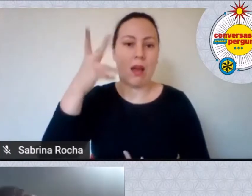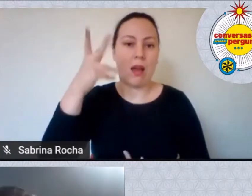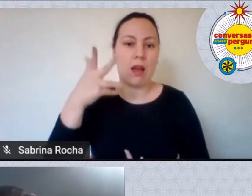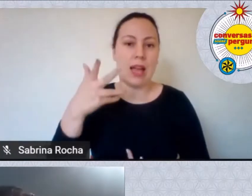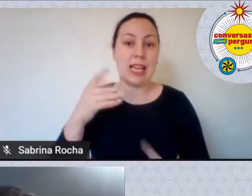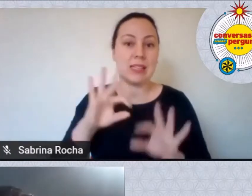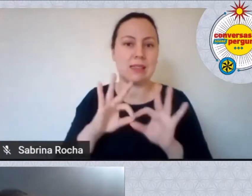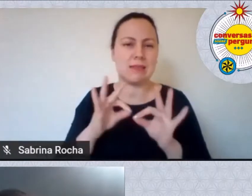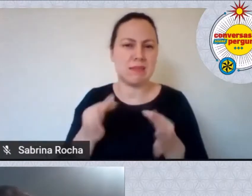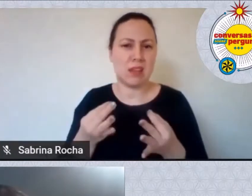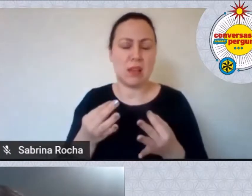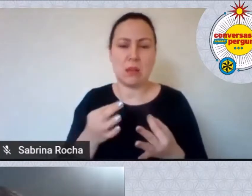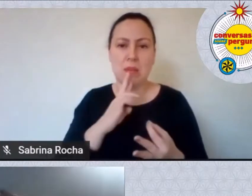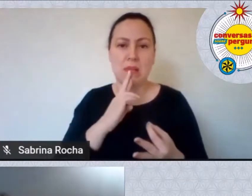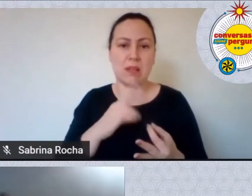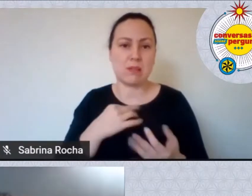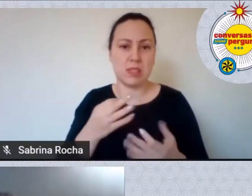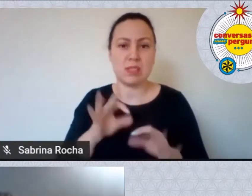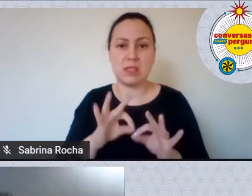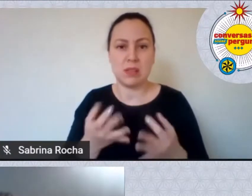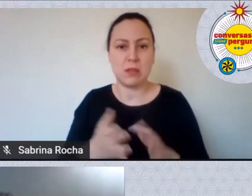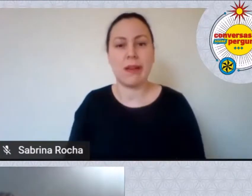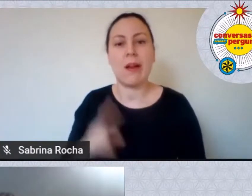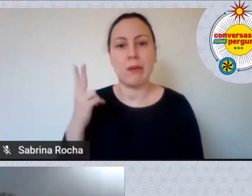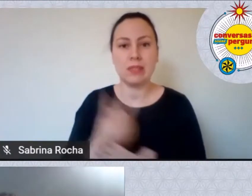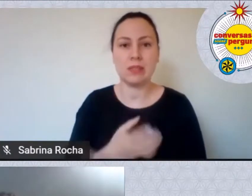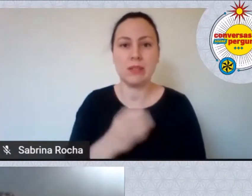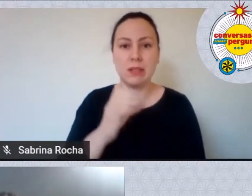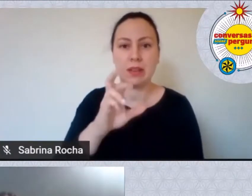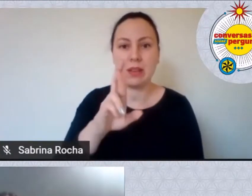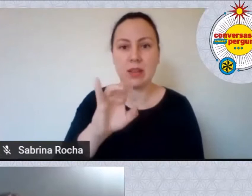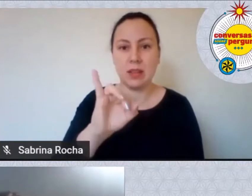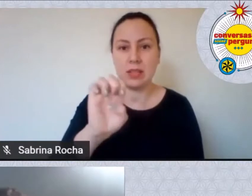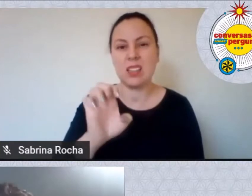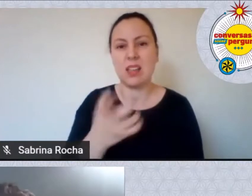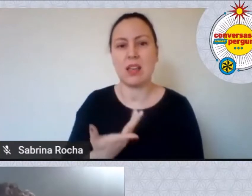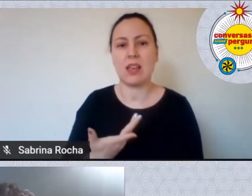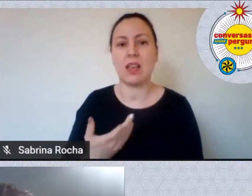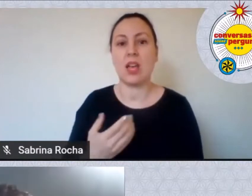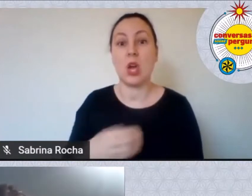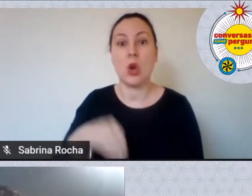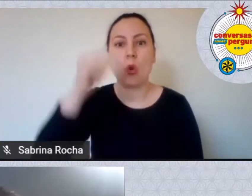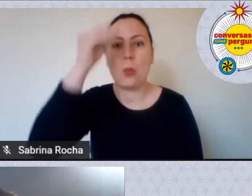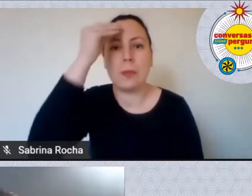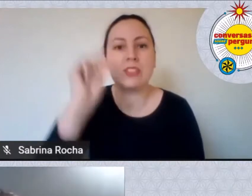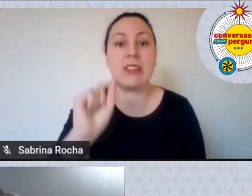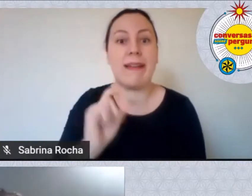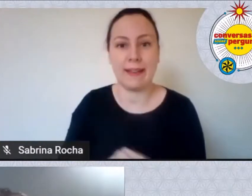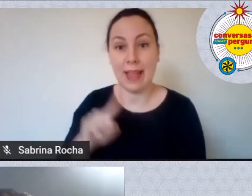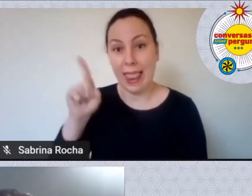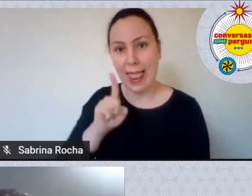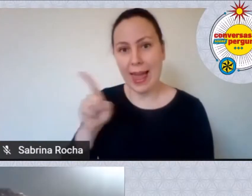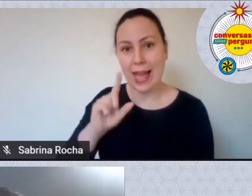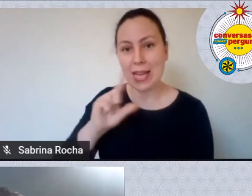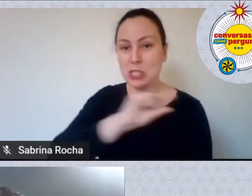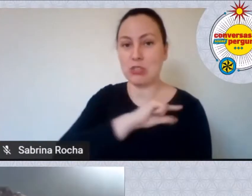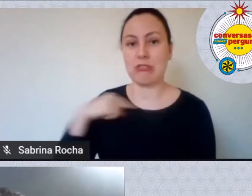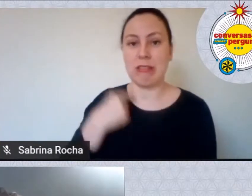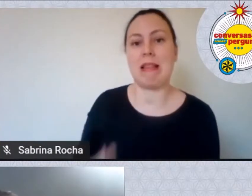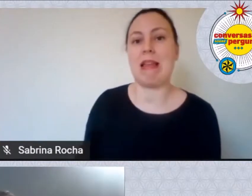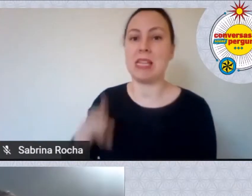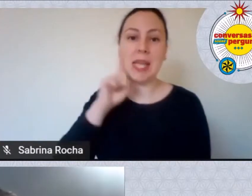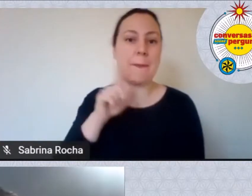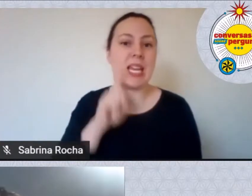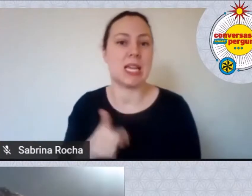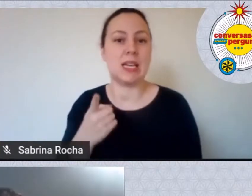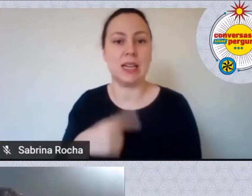tentadora. Por exemplo, aconteceu a crise. Qual que é o nosso primeiro impulso? De quem é a culpa? é do chinês, é do americano, é de